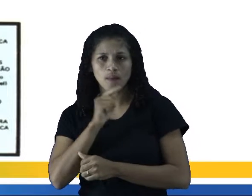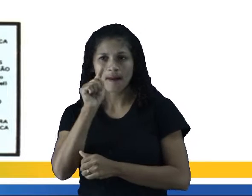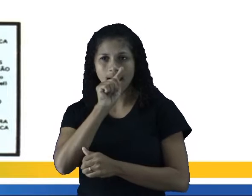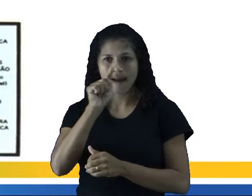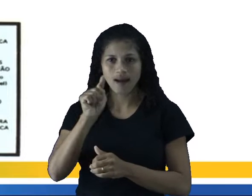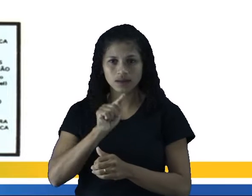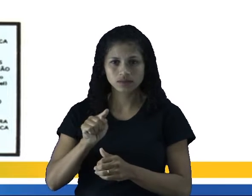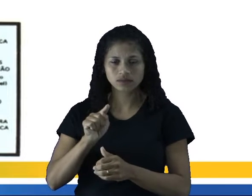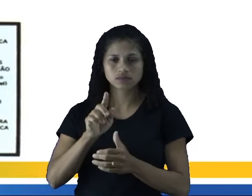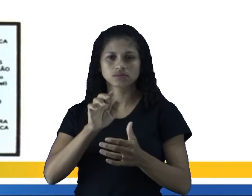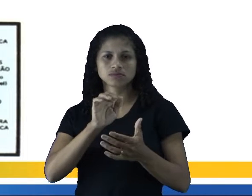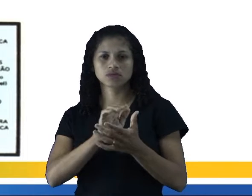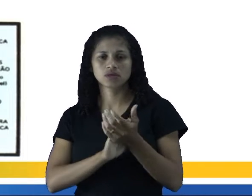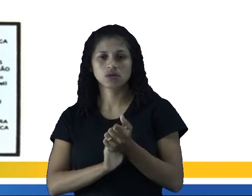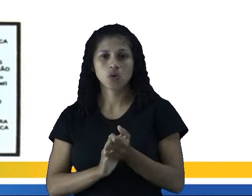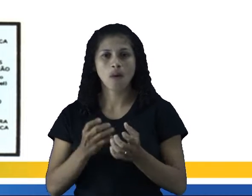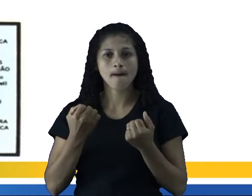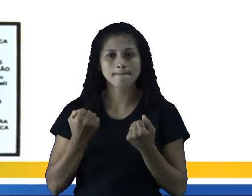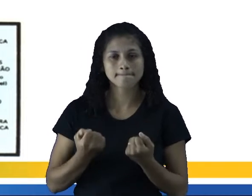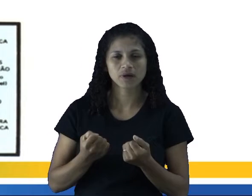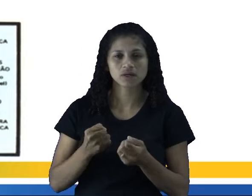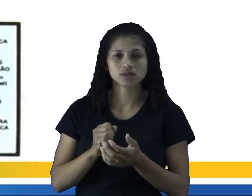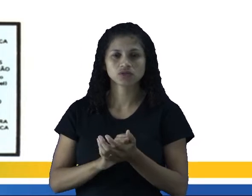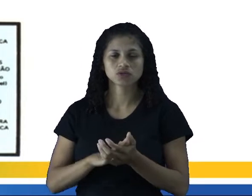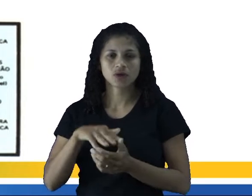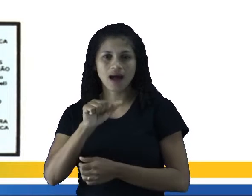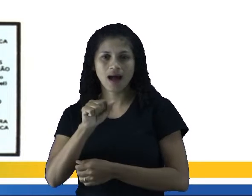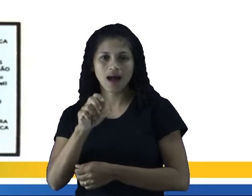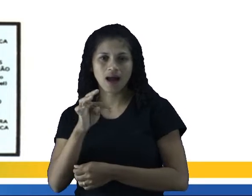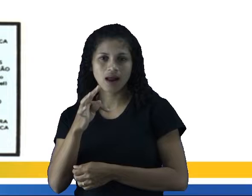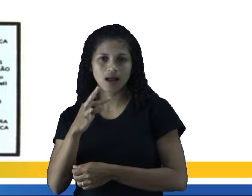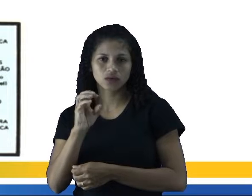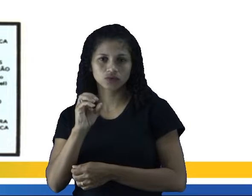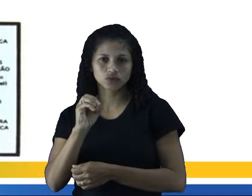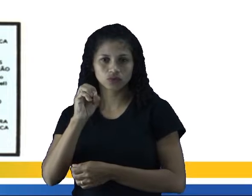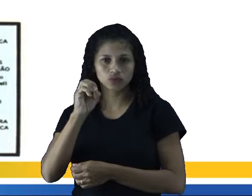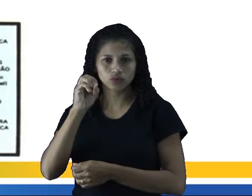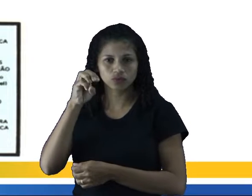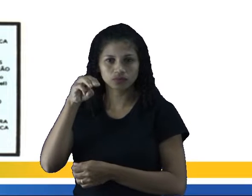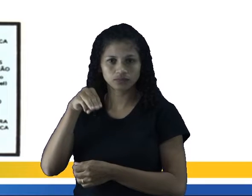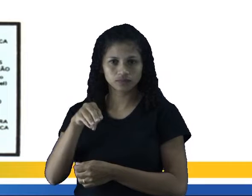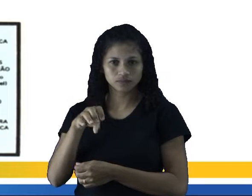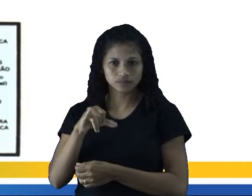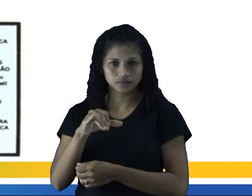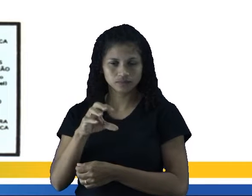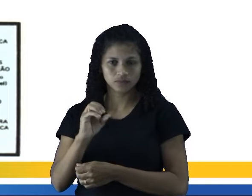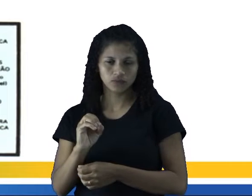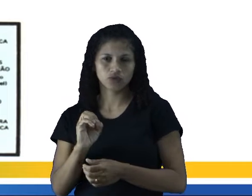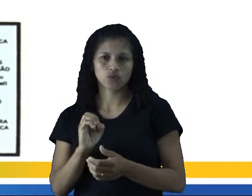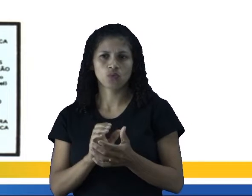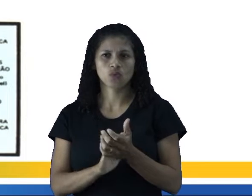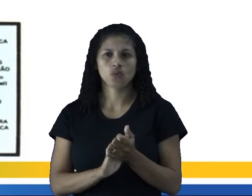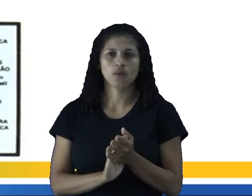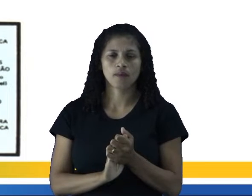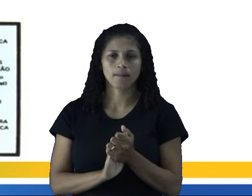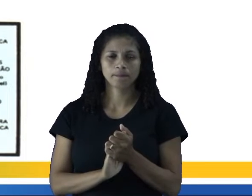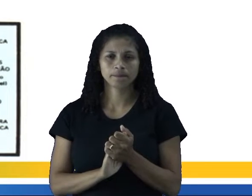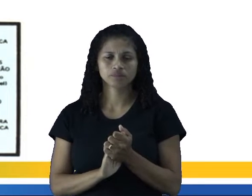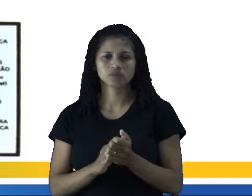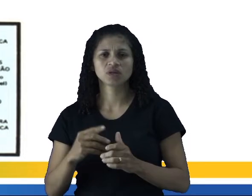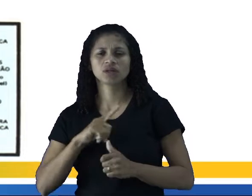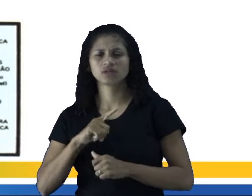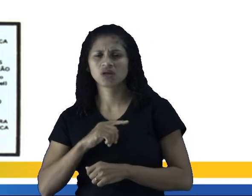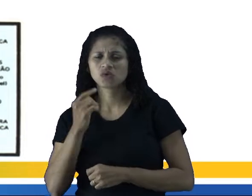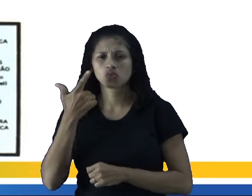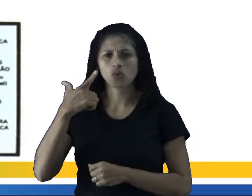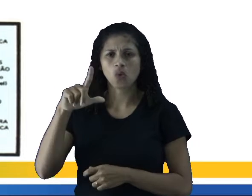e o seu peso atômico. Então essas são as principais informações que a gente consegue ali numa tabela periódica simples. Então a gente tem outras